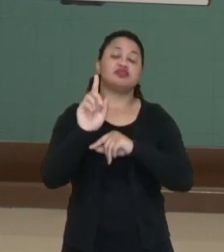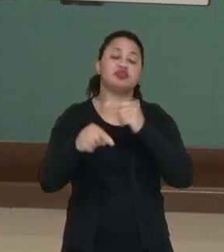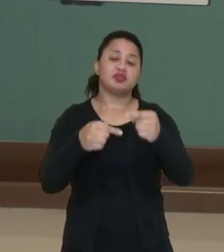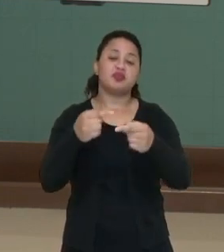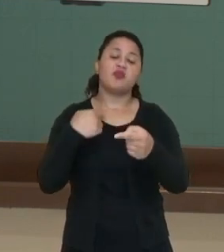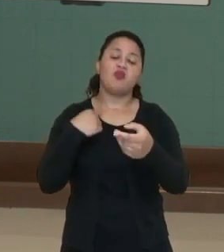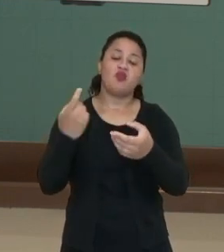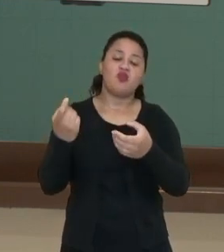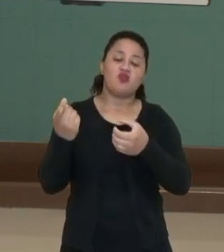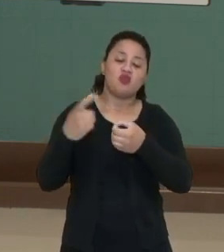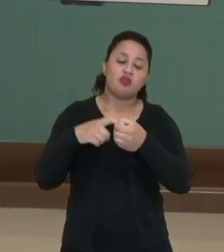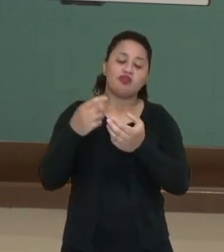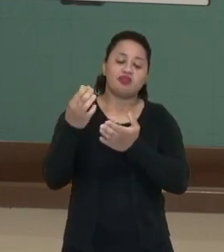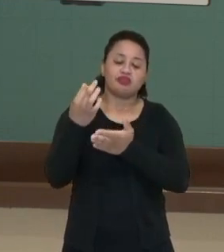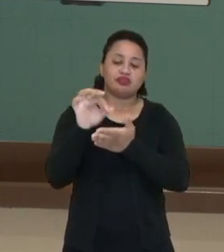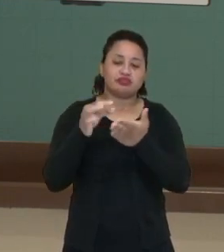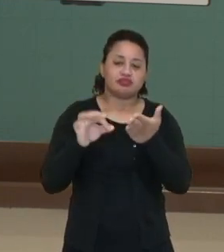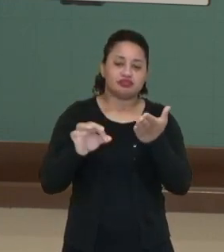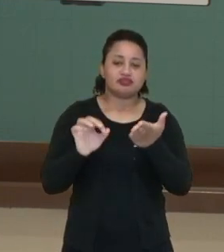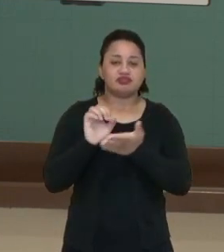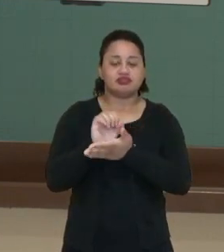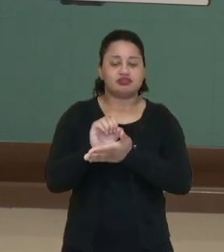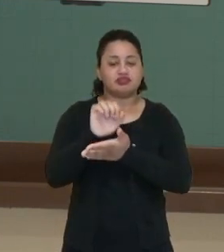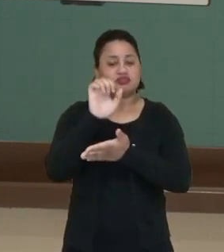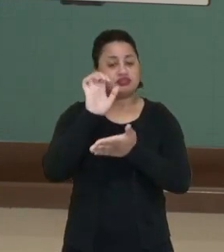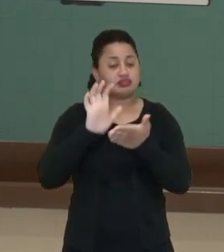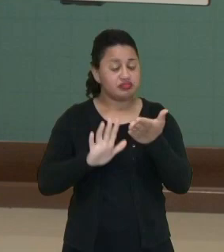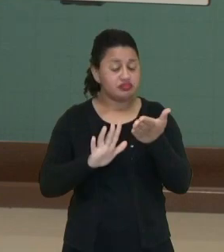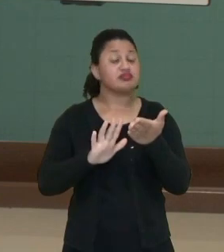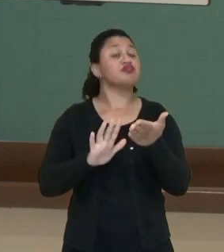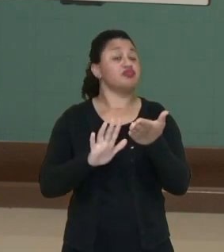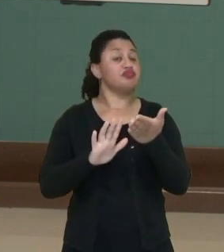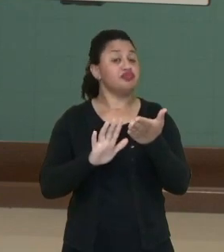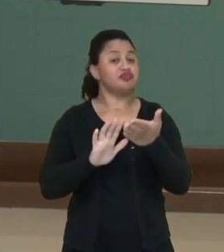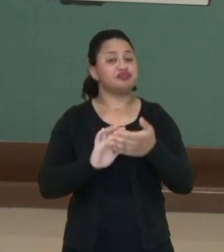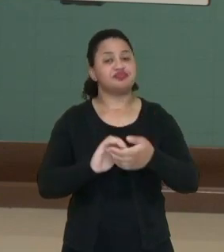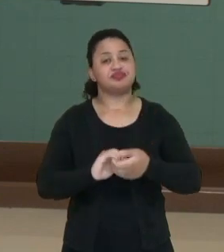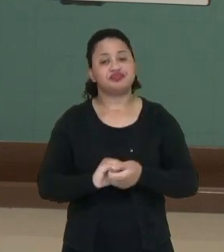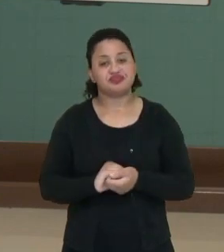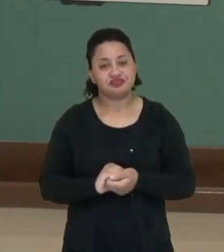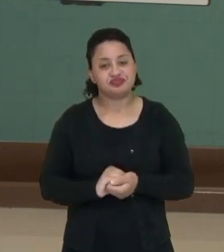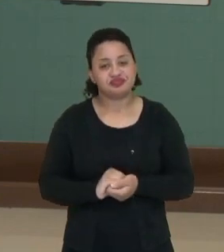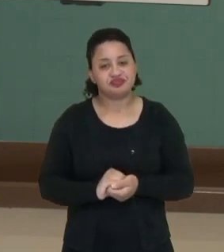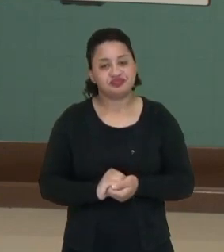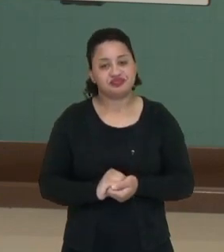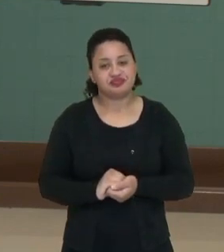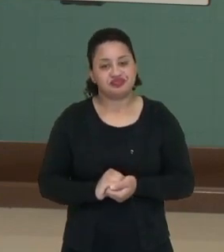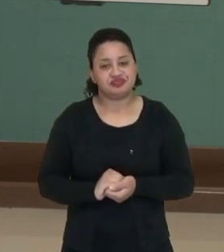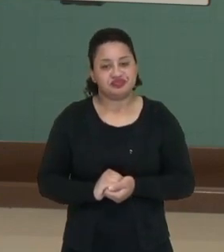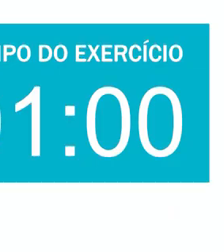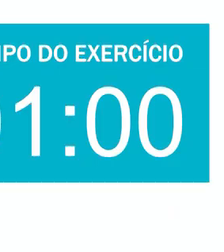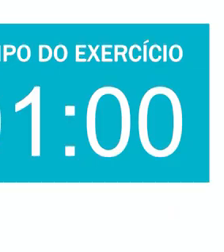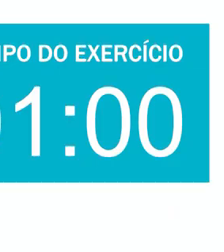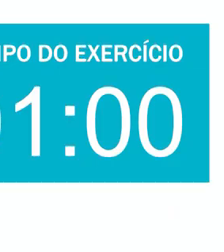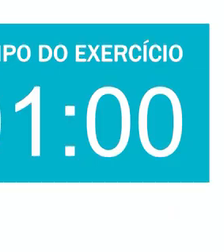fazer, refletir, pensar e fazer as correções se necessárias. E a gente já volta para conferir até daqui a pouco.